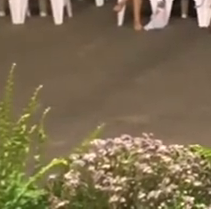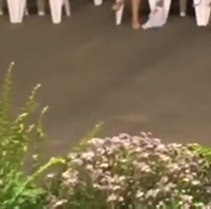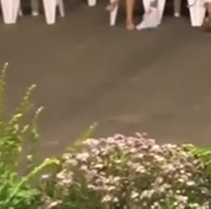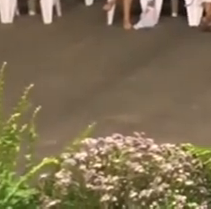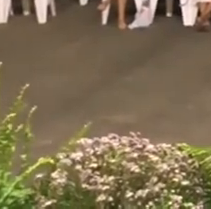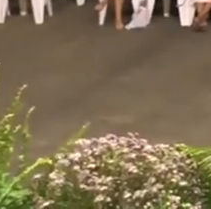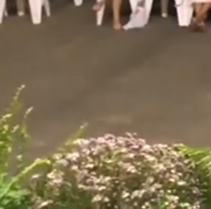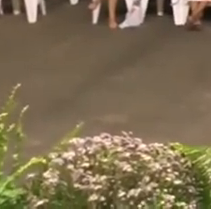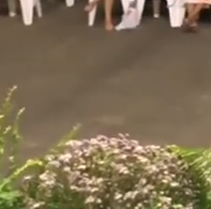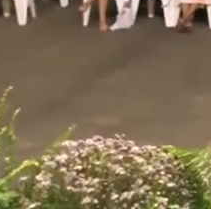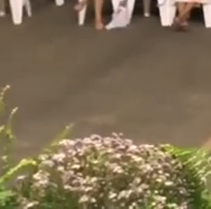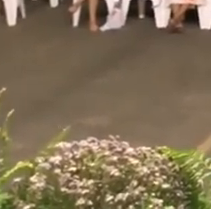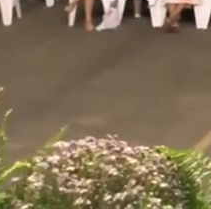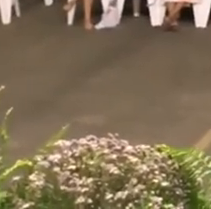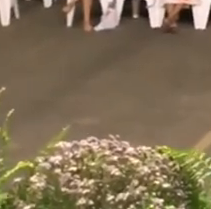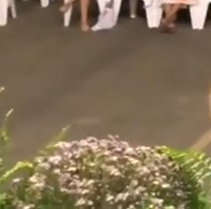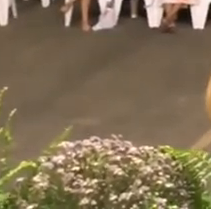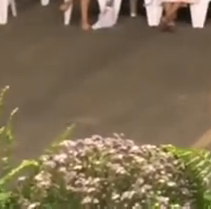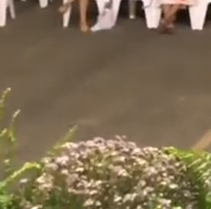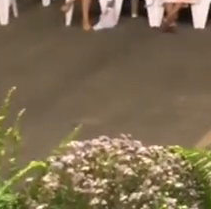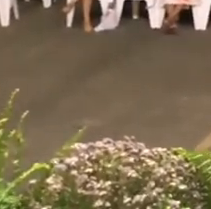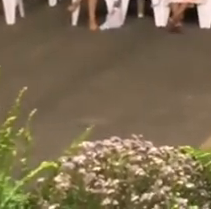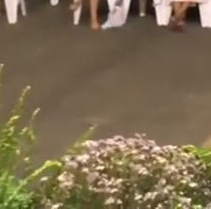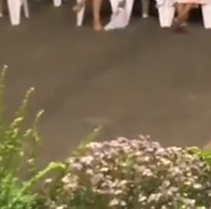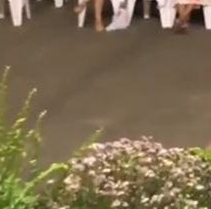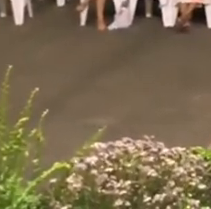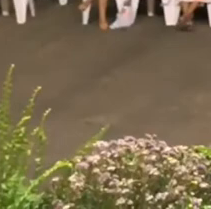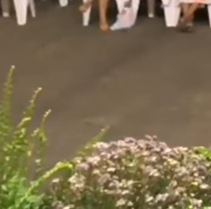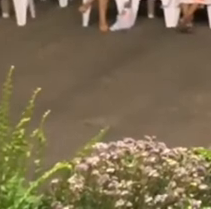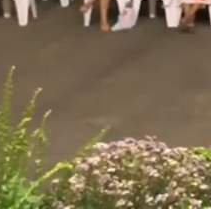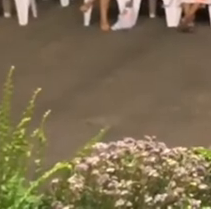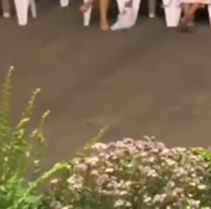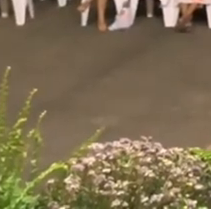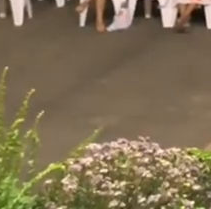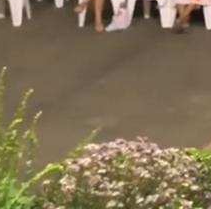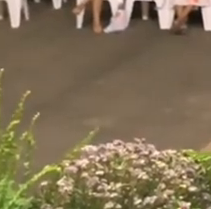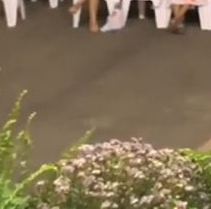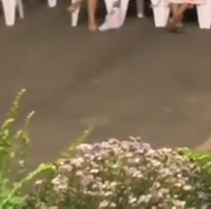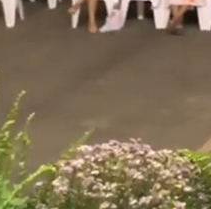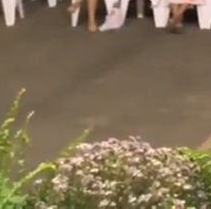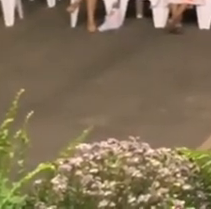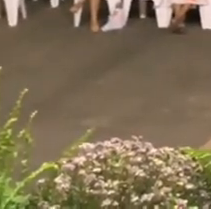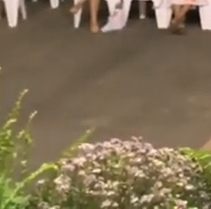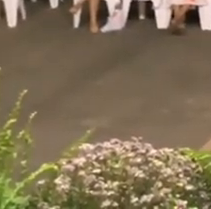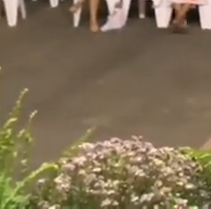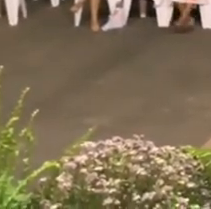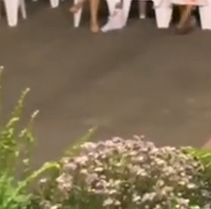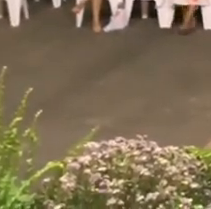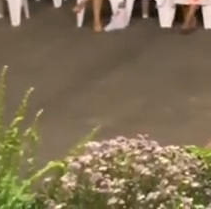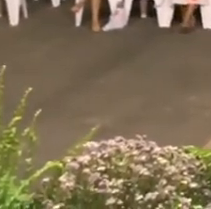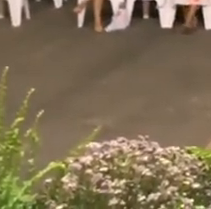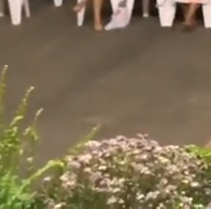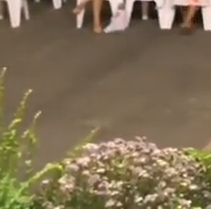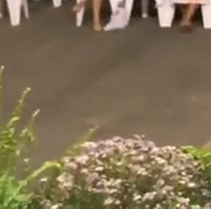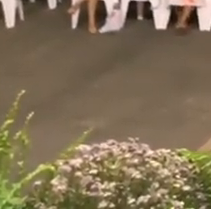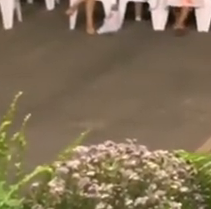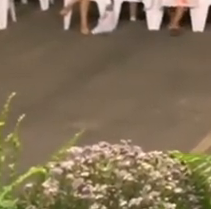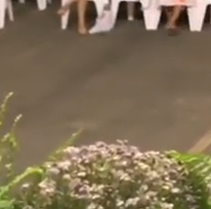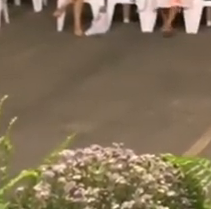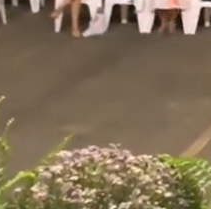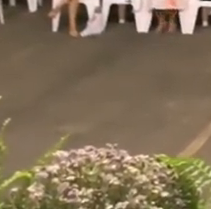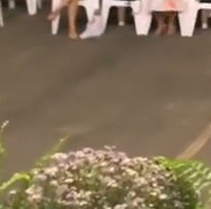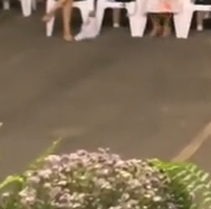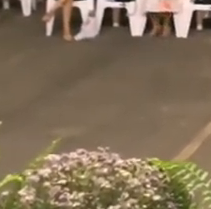ele é incomparável e por isso é tão importante a sua presença aqui conosco mas se por algum motivo você não pode estar presente